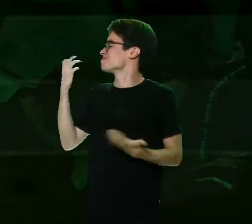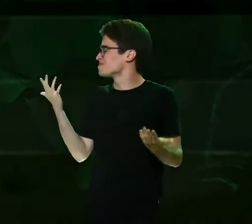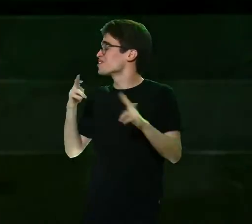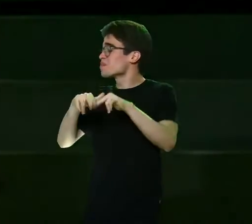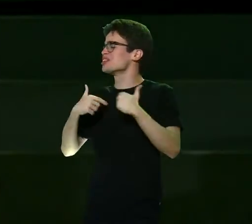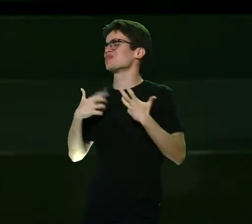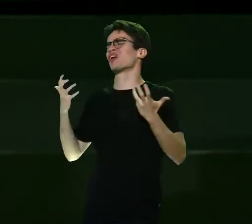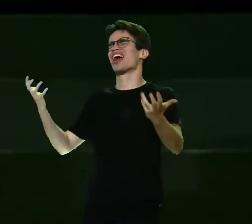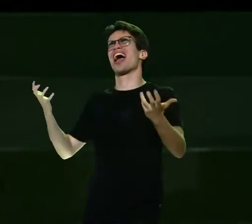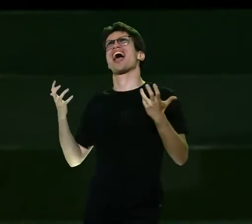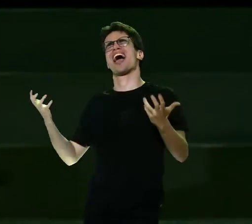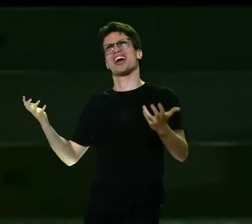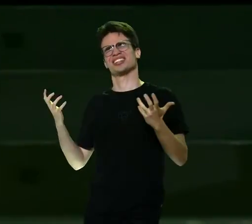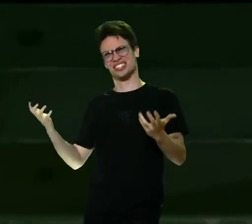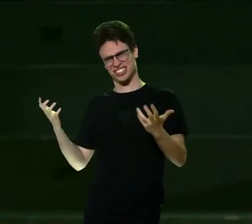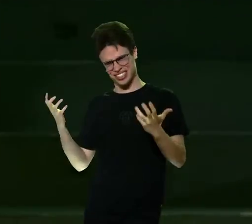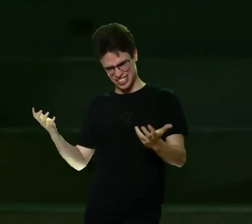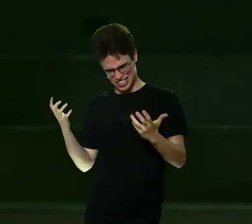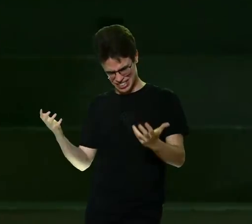desejamos.